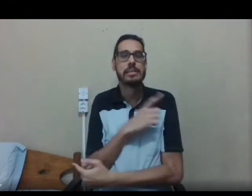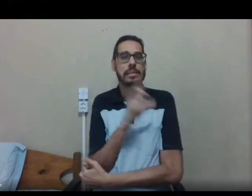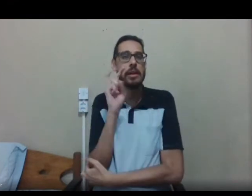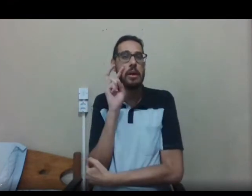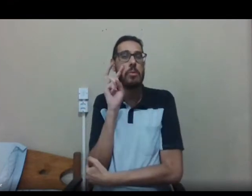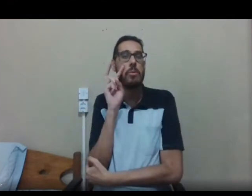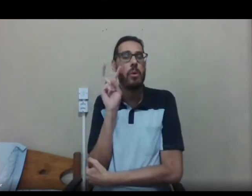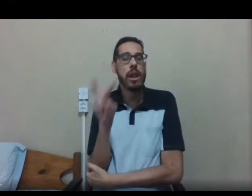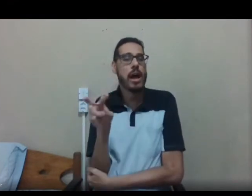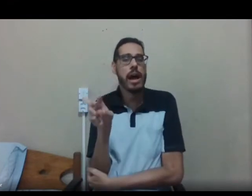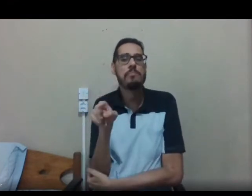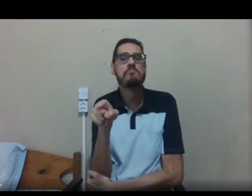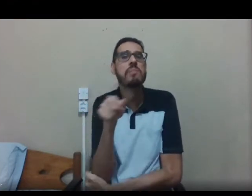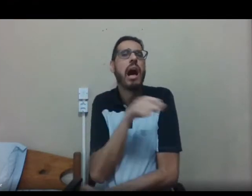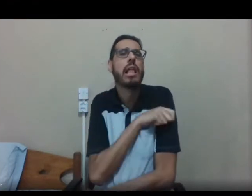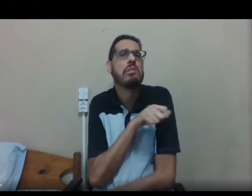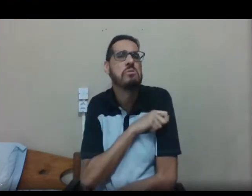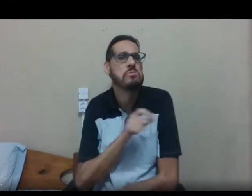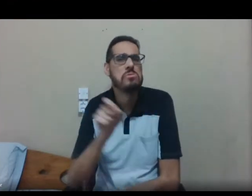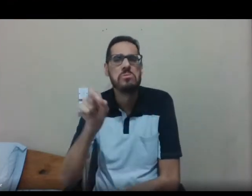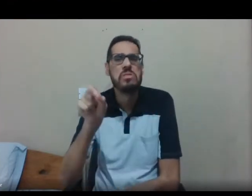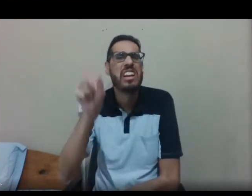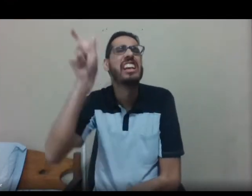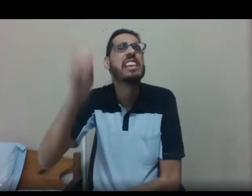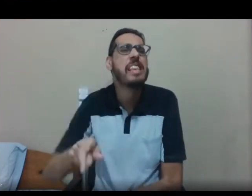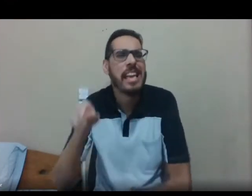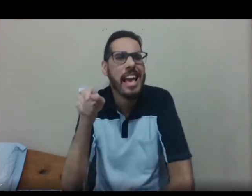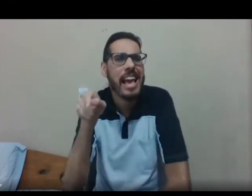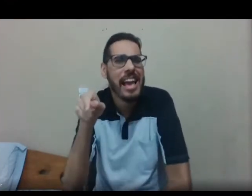anseios, muitas inquietações nossas, né,